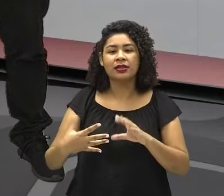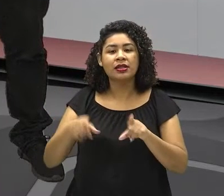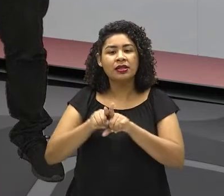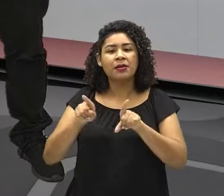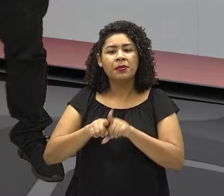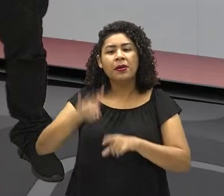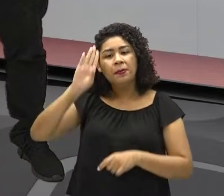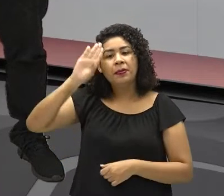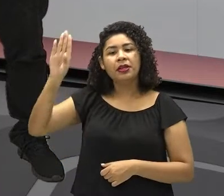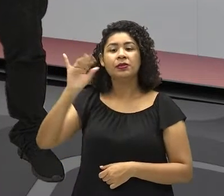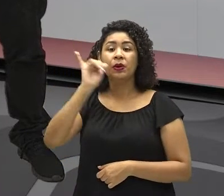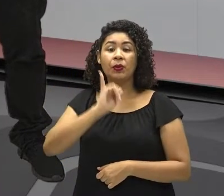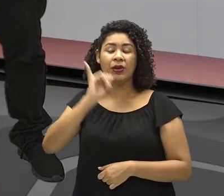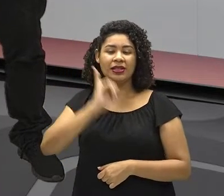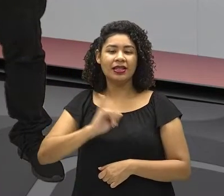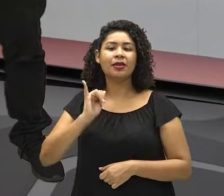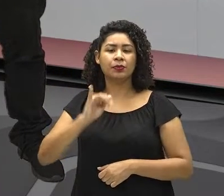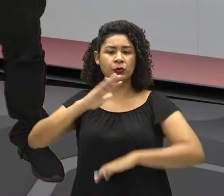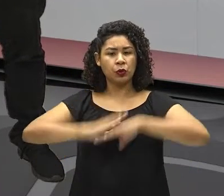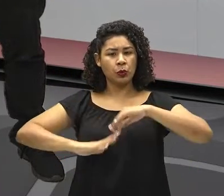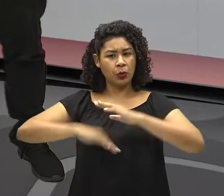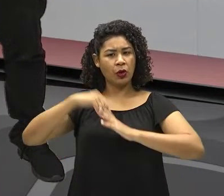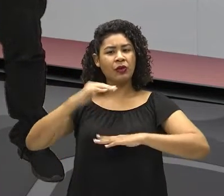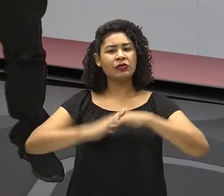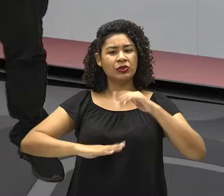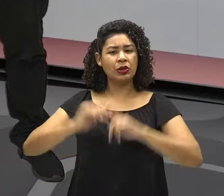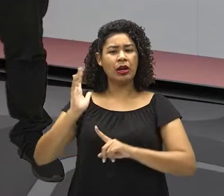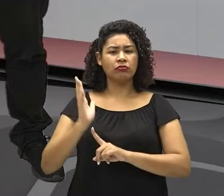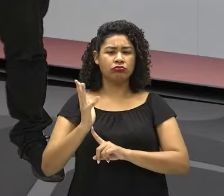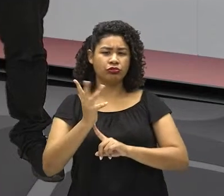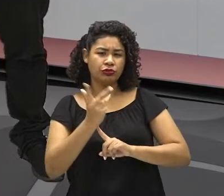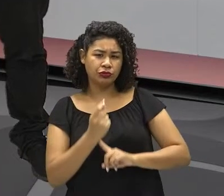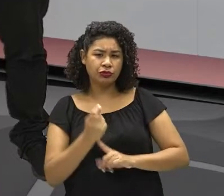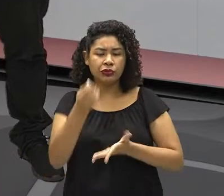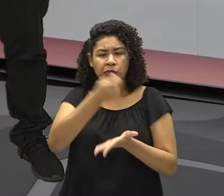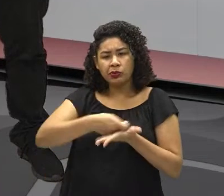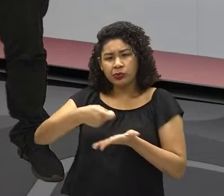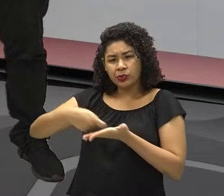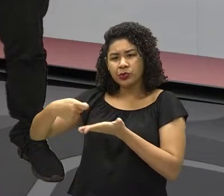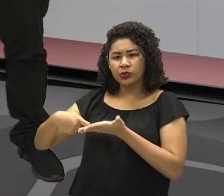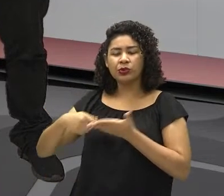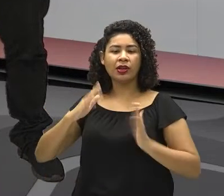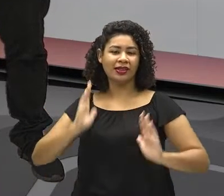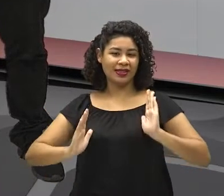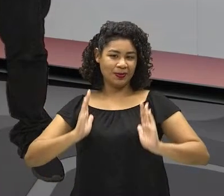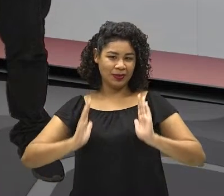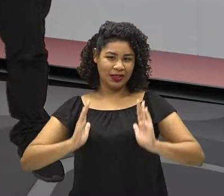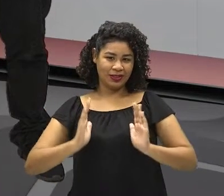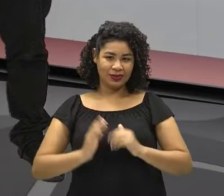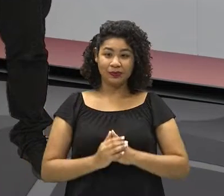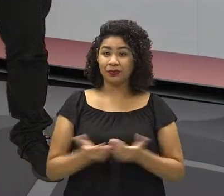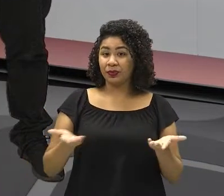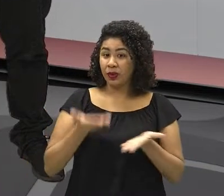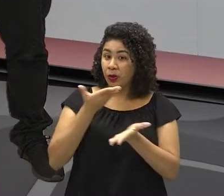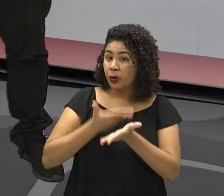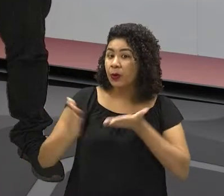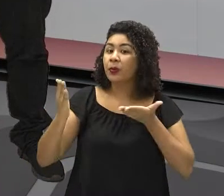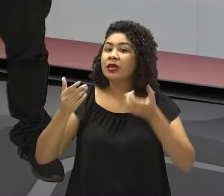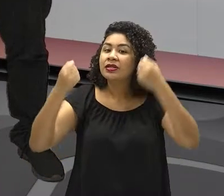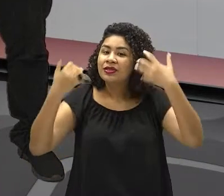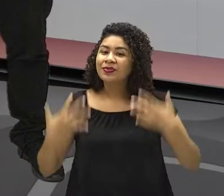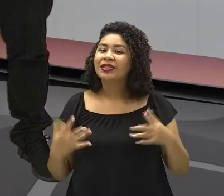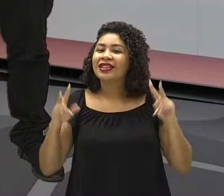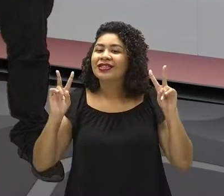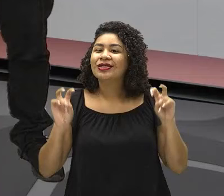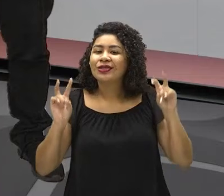principais exemplos de artistas, tá, e de pensadores daquele momento. Então vamos dar início ao nosso conteúdo falando um pouco sobre